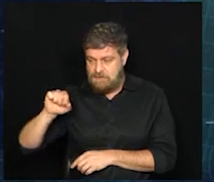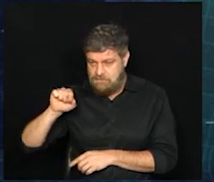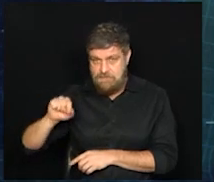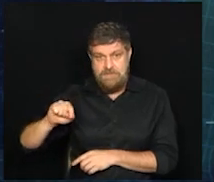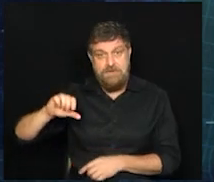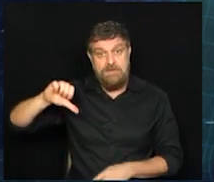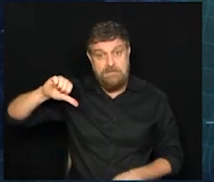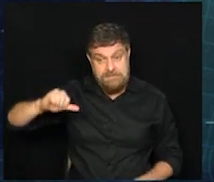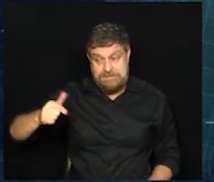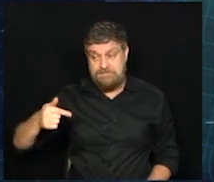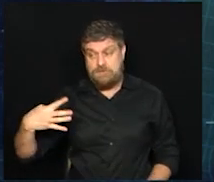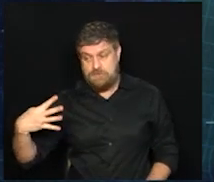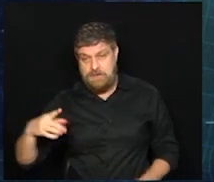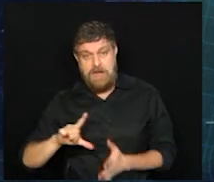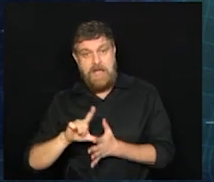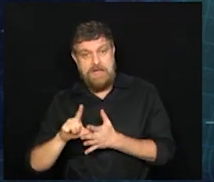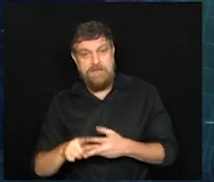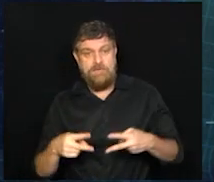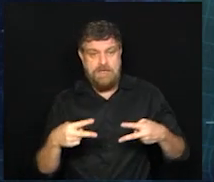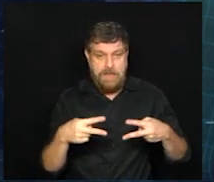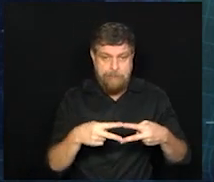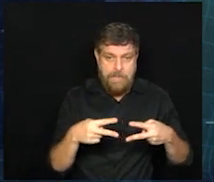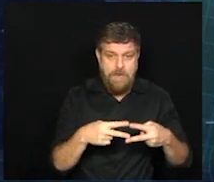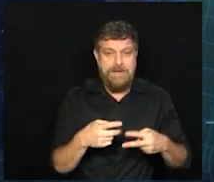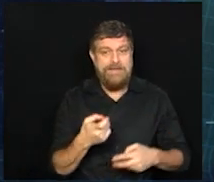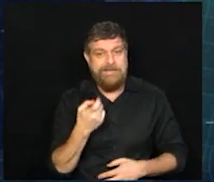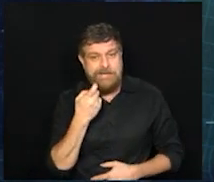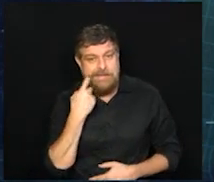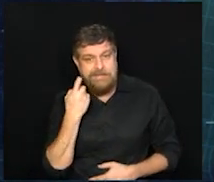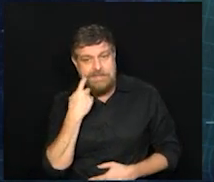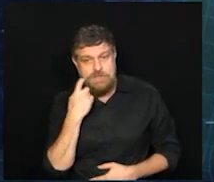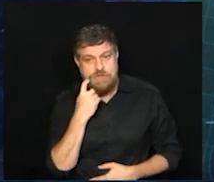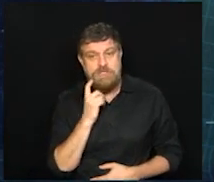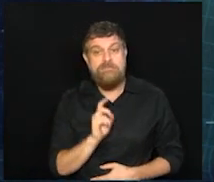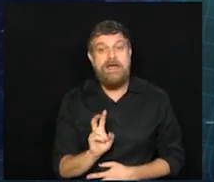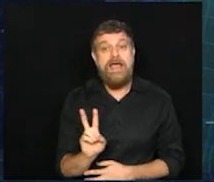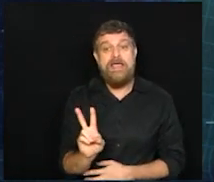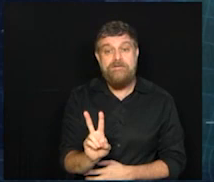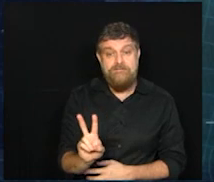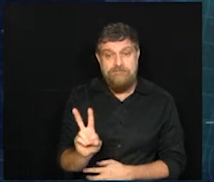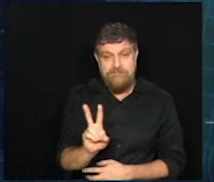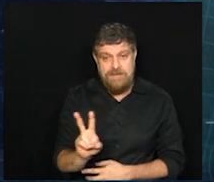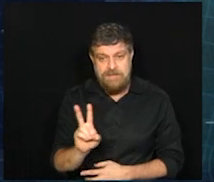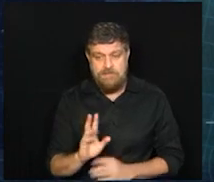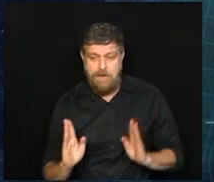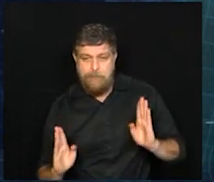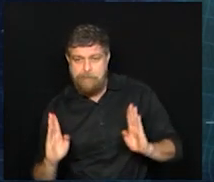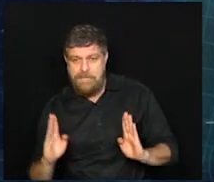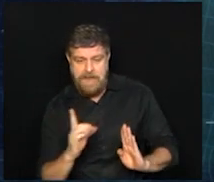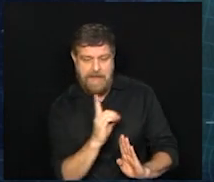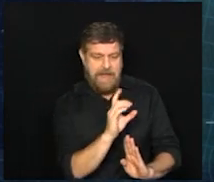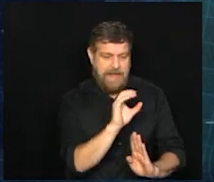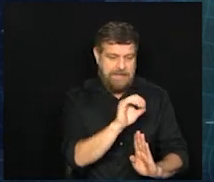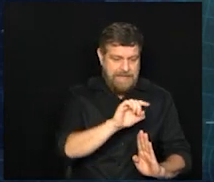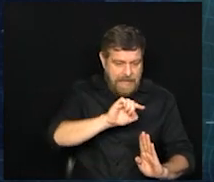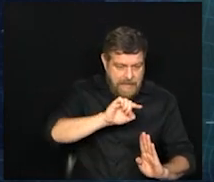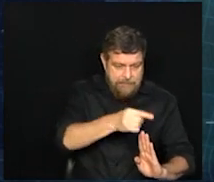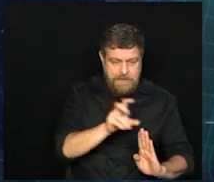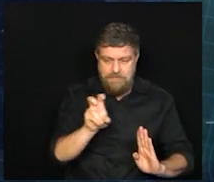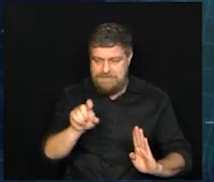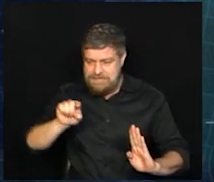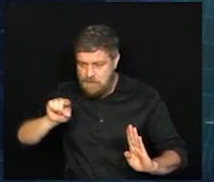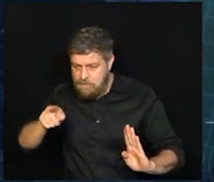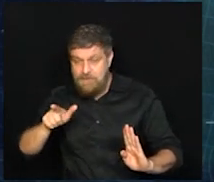19.924. Na sequência, aparecem Paulínia, Itatiba e Valinhos. Agora, entre 10 e 5 mil estão as cidades